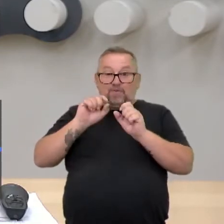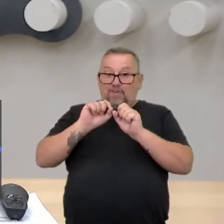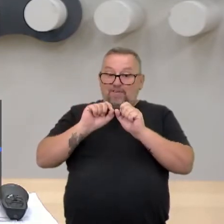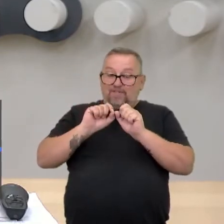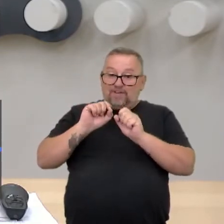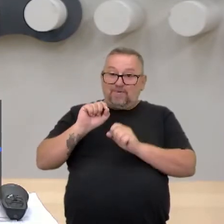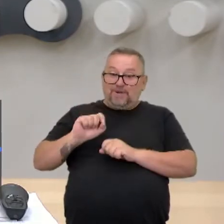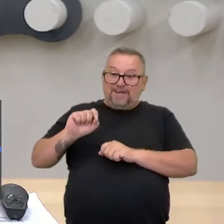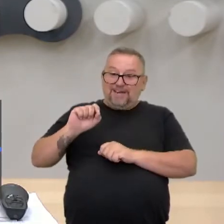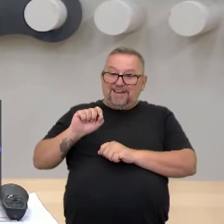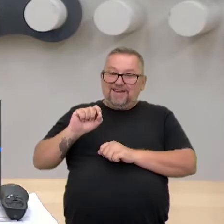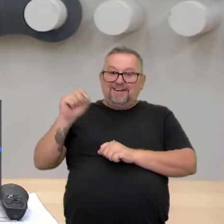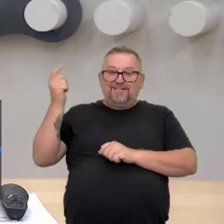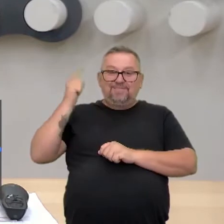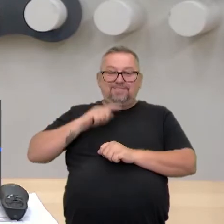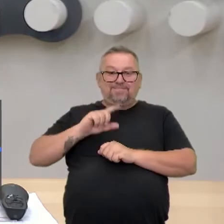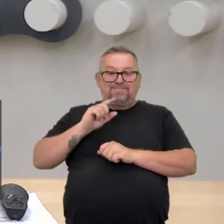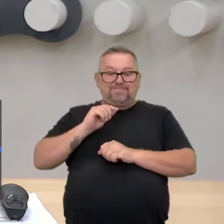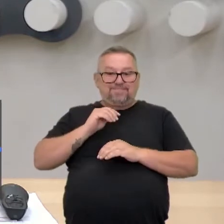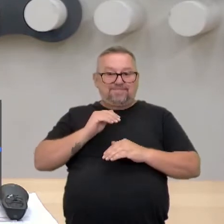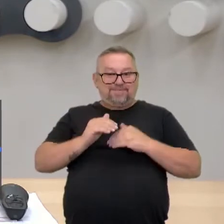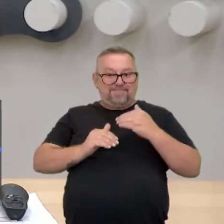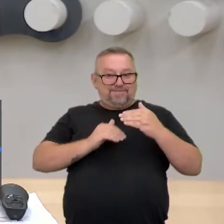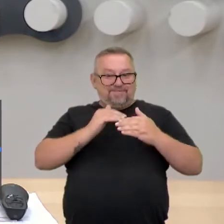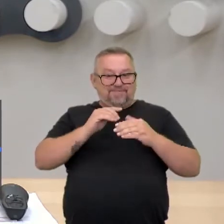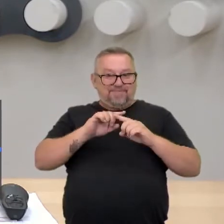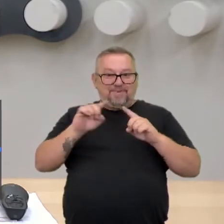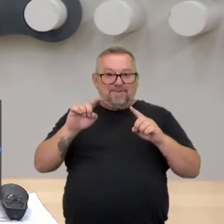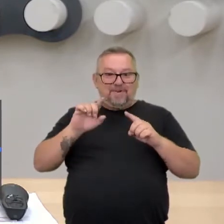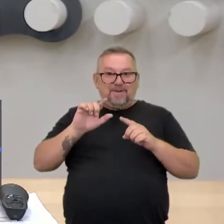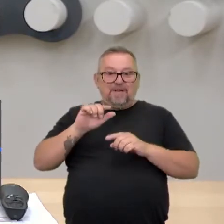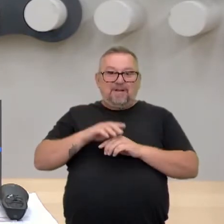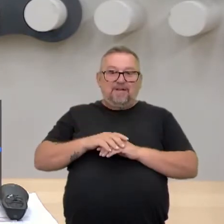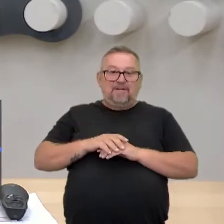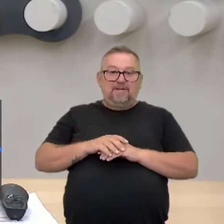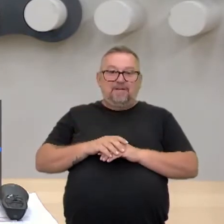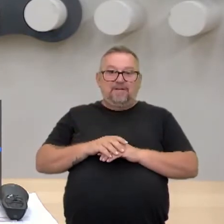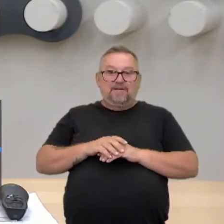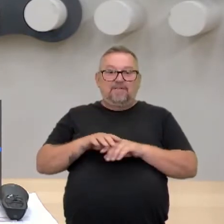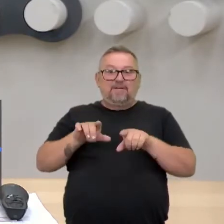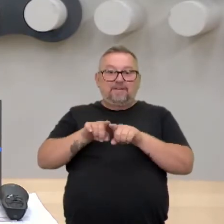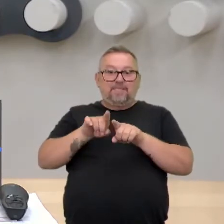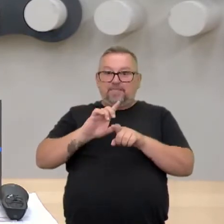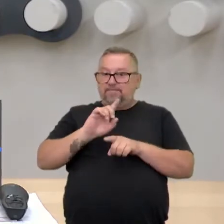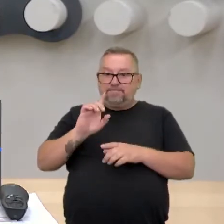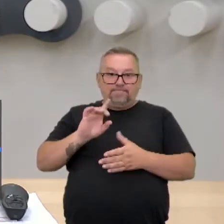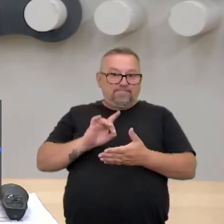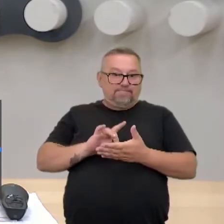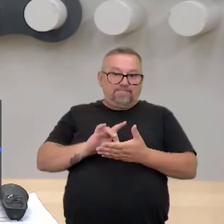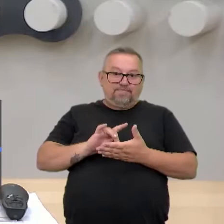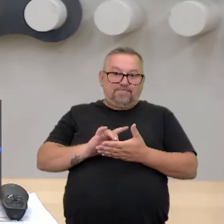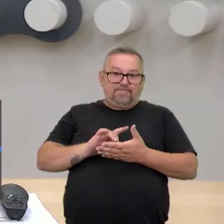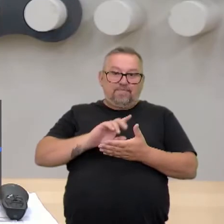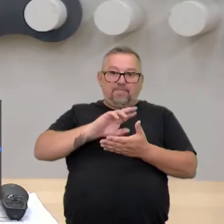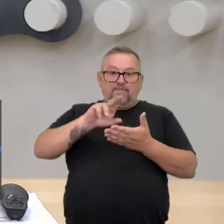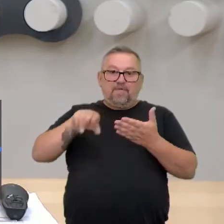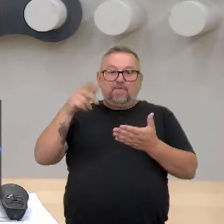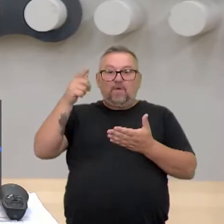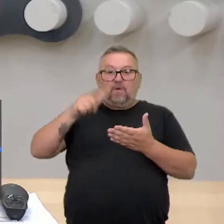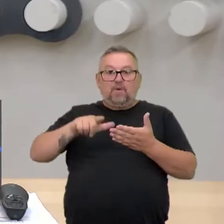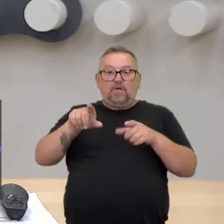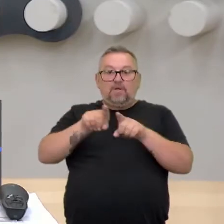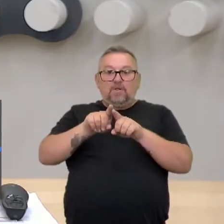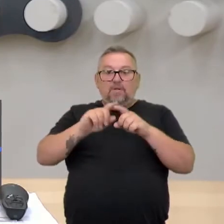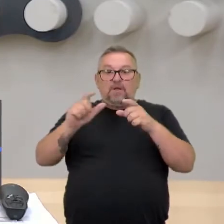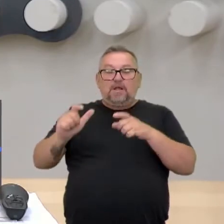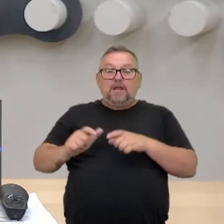caminhou né só se só se evoluiu no campo da astronomia E isso não é verdade diversos outros